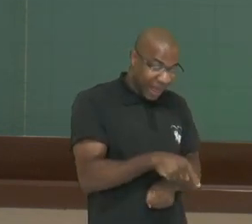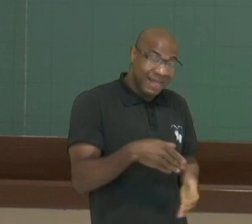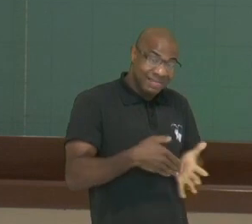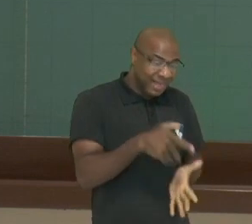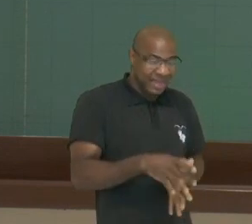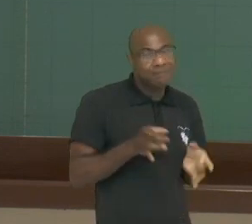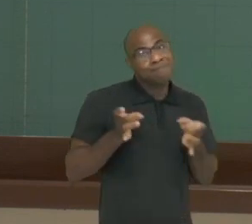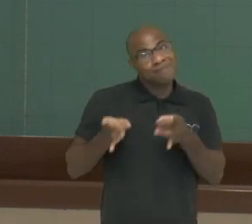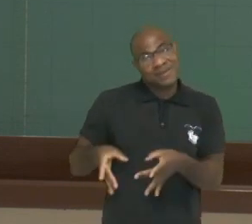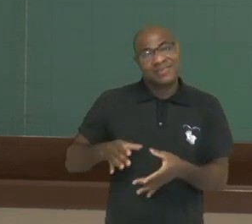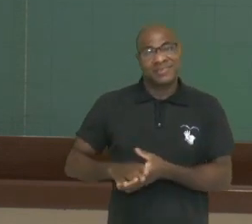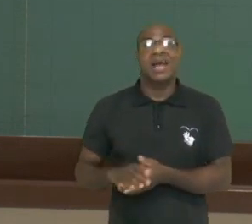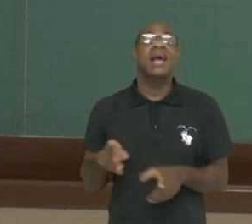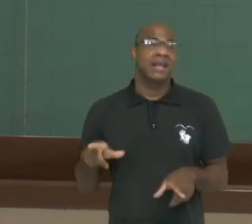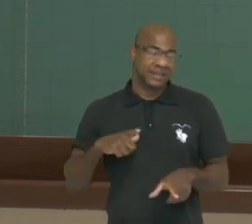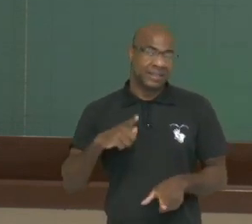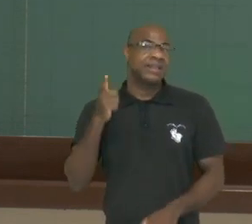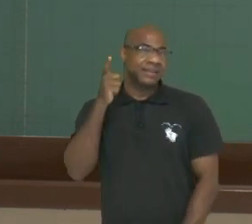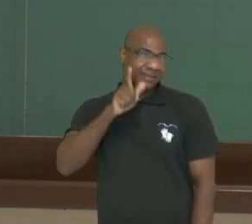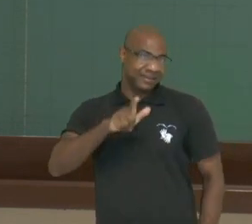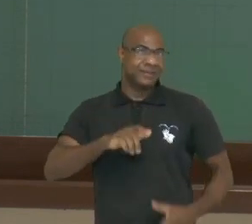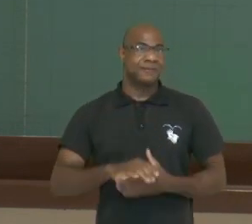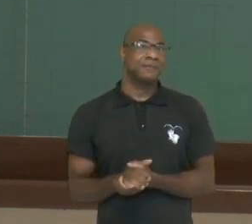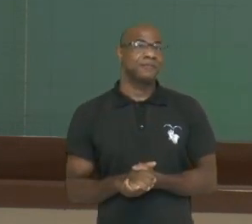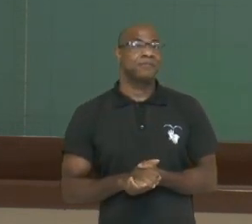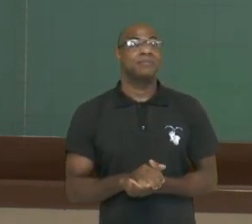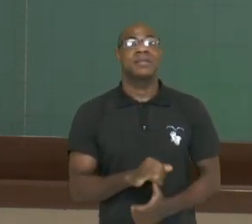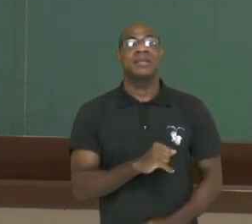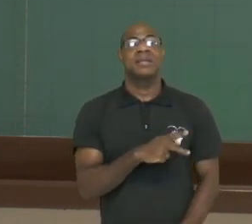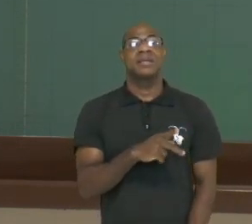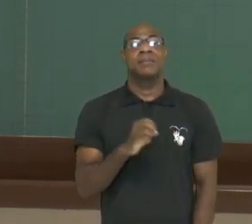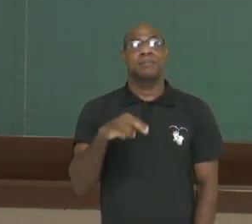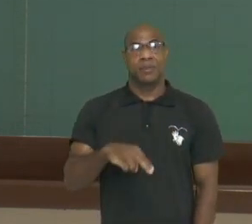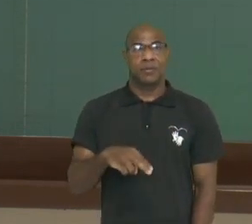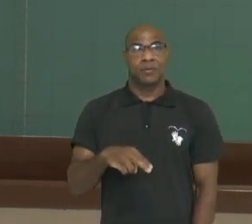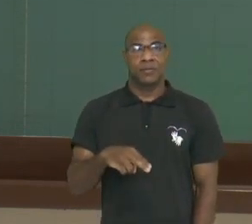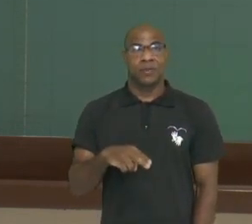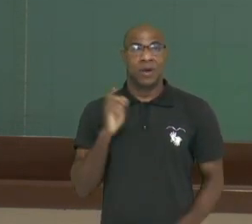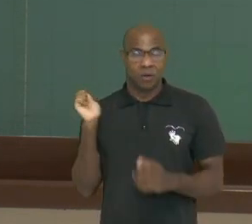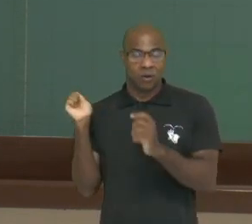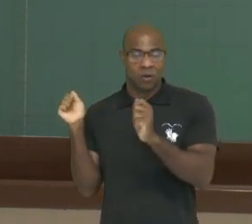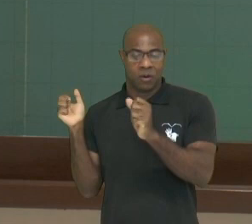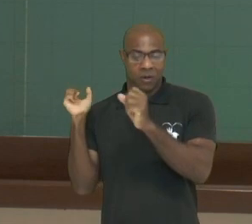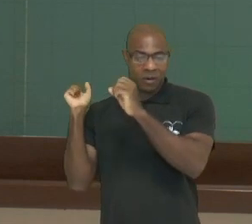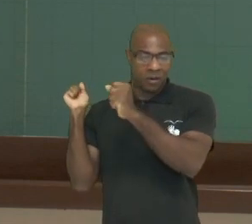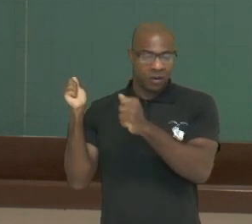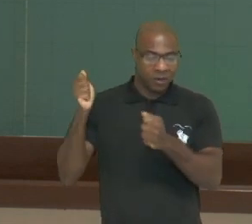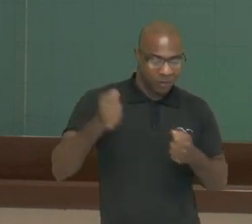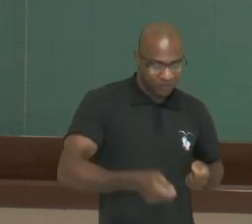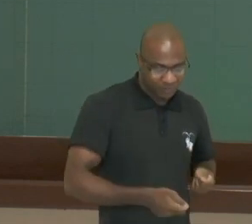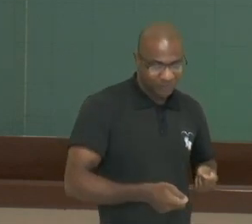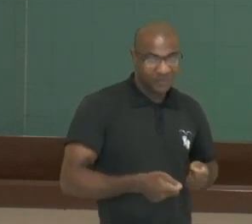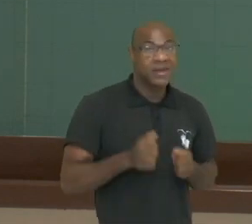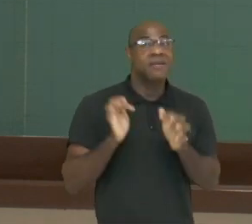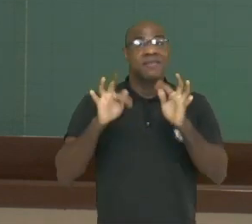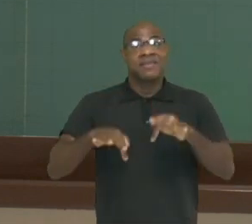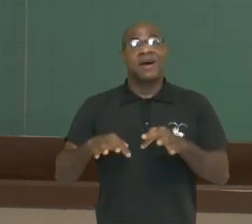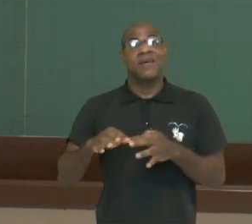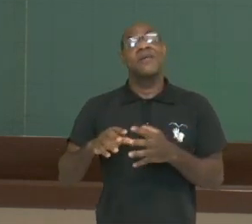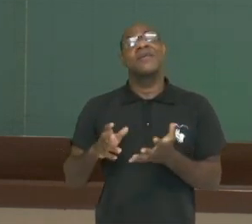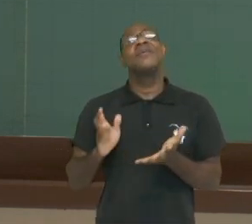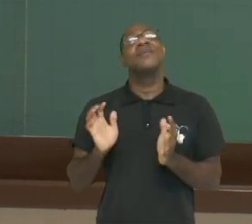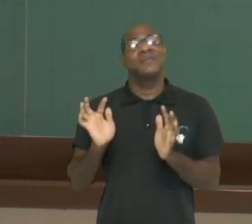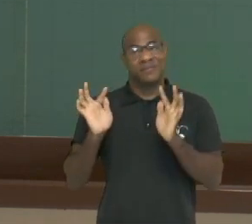desistir. Tá? E que o ippon é um golpe perfeito que encerra a luta. E que